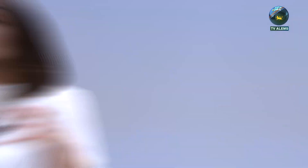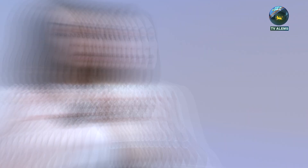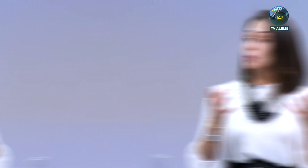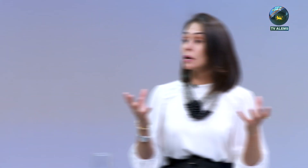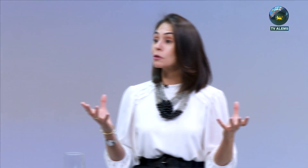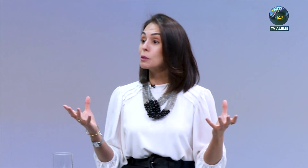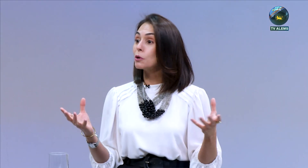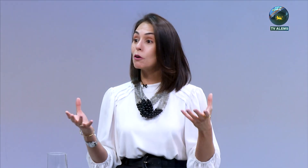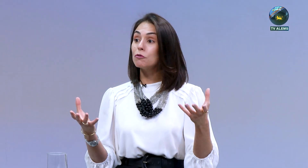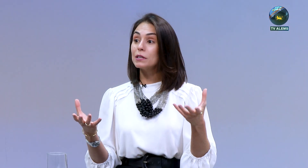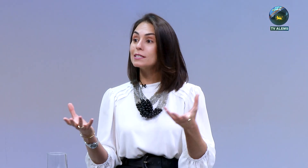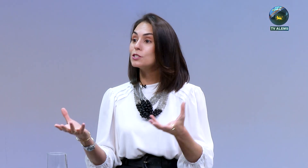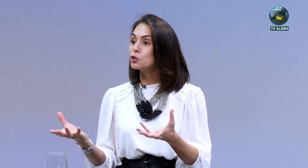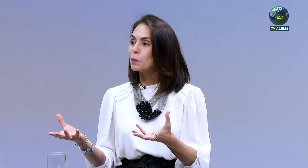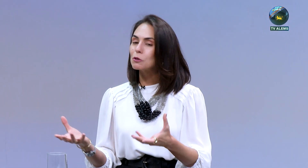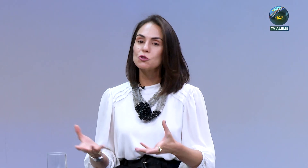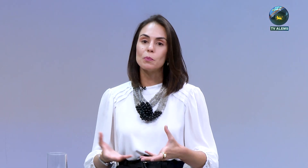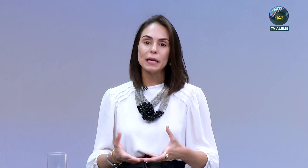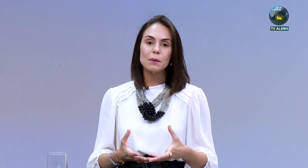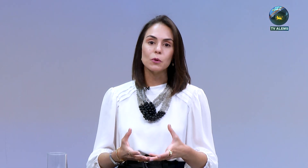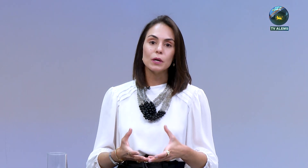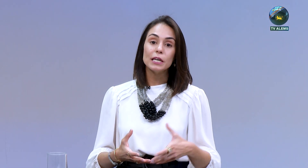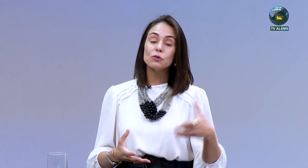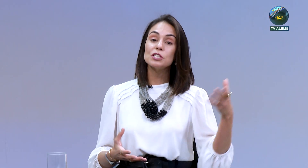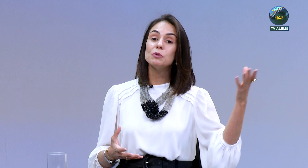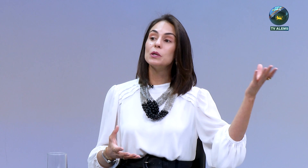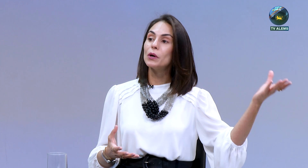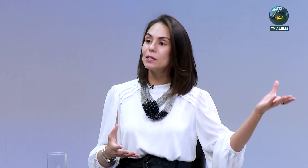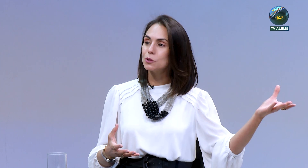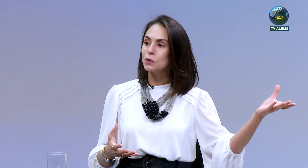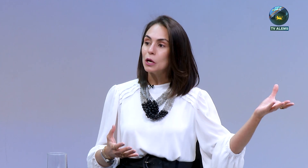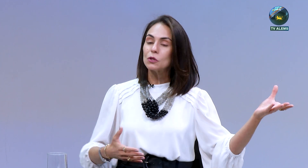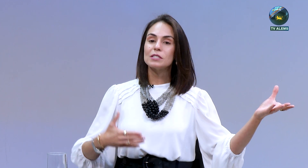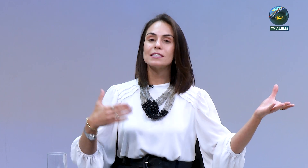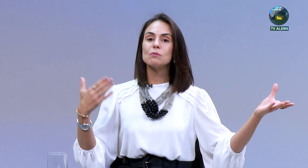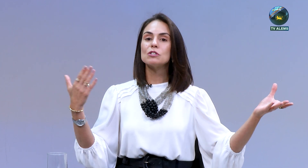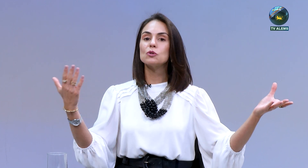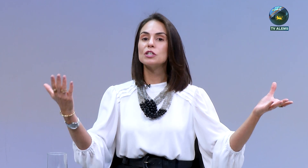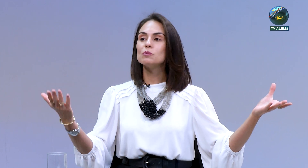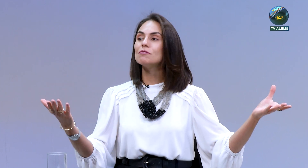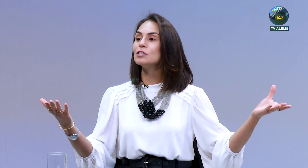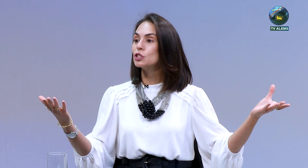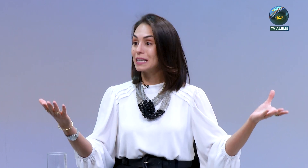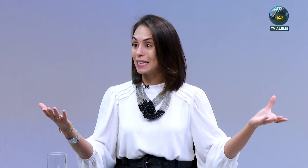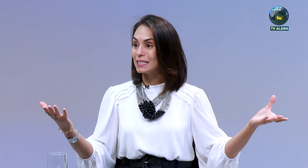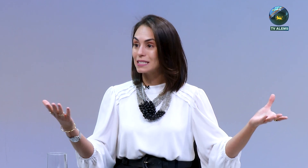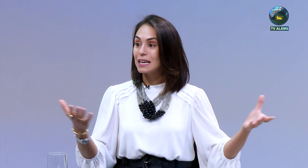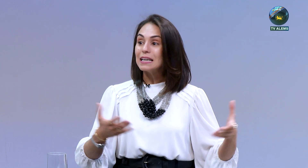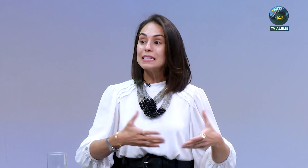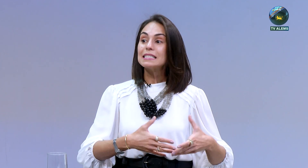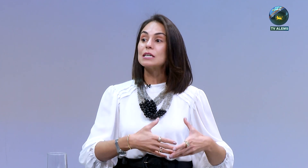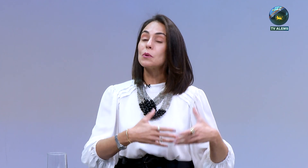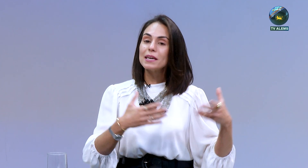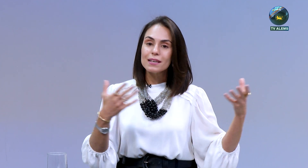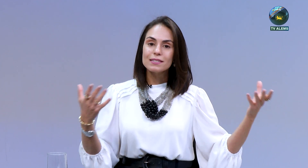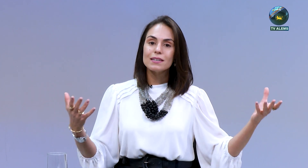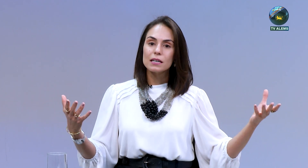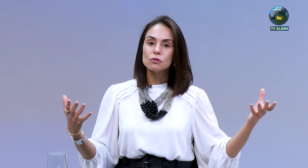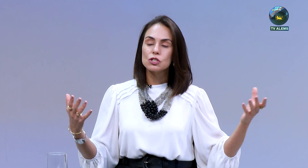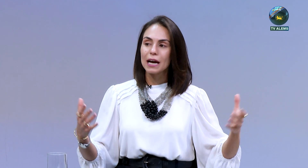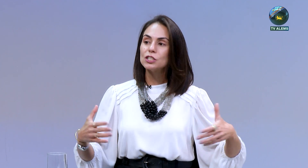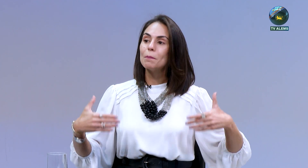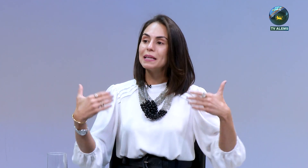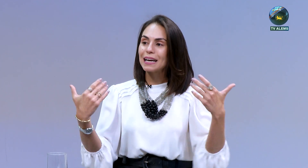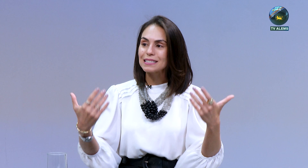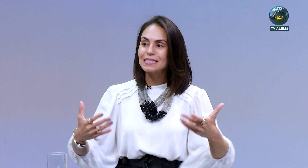esbulhador temporal foi decidido pelo Supremo em 2008 nós estamos em 23 São 15